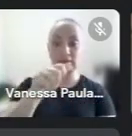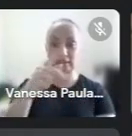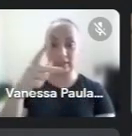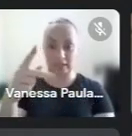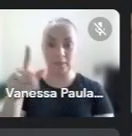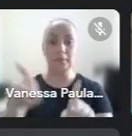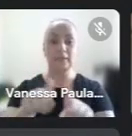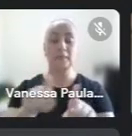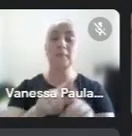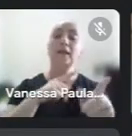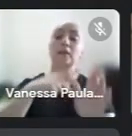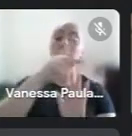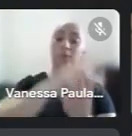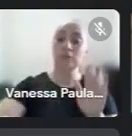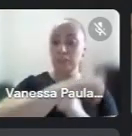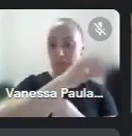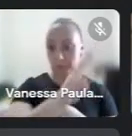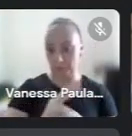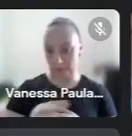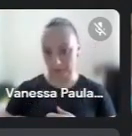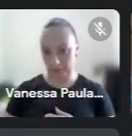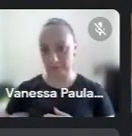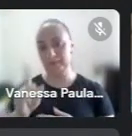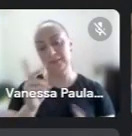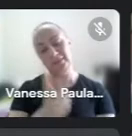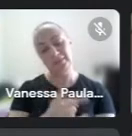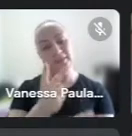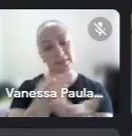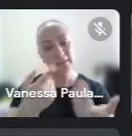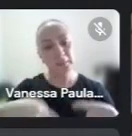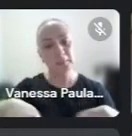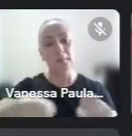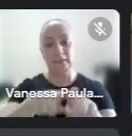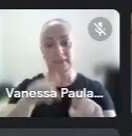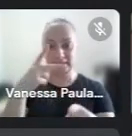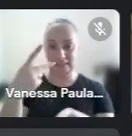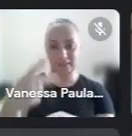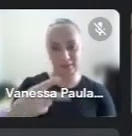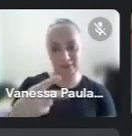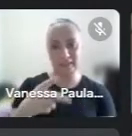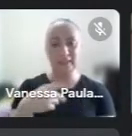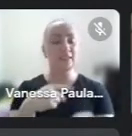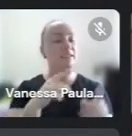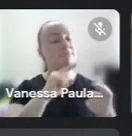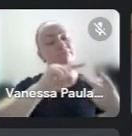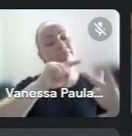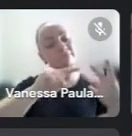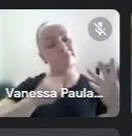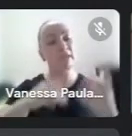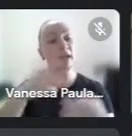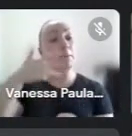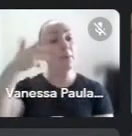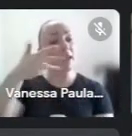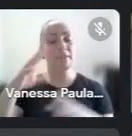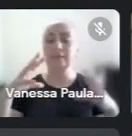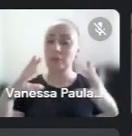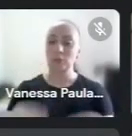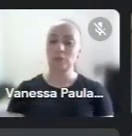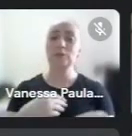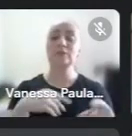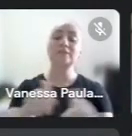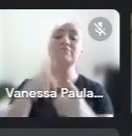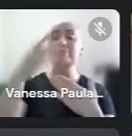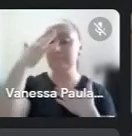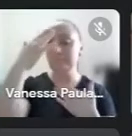que tem sido nosso parceiro em todas essas versões que a gente está tendo do ciclo, né? Agradeço a presença dos